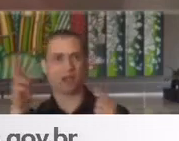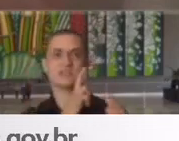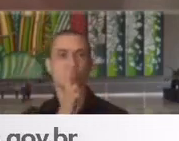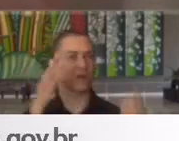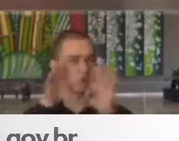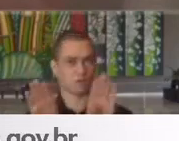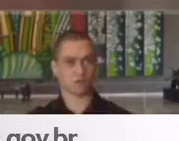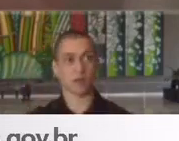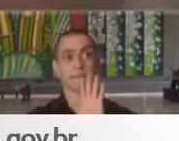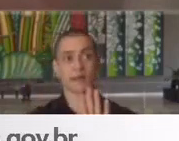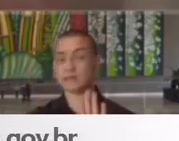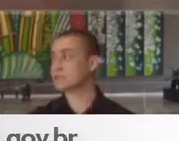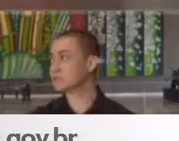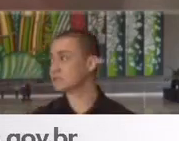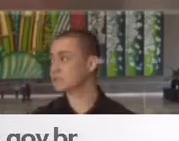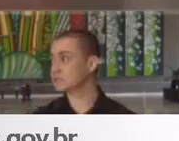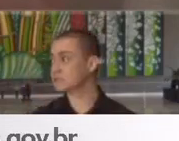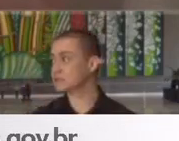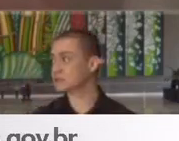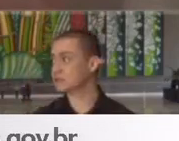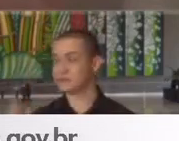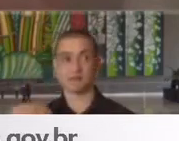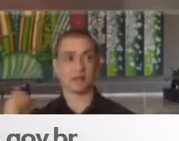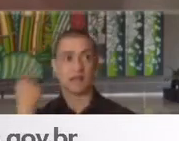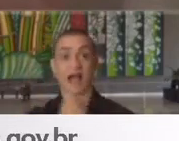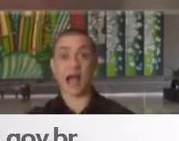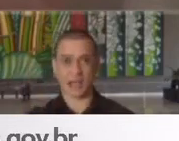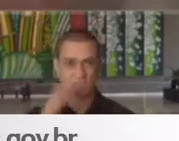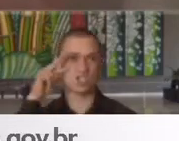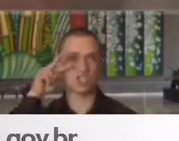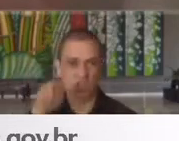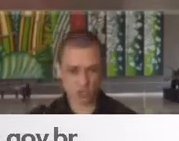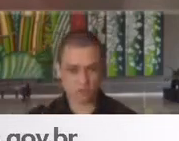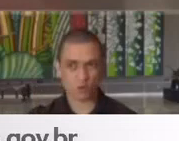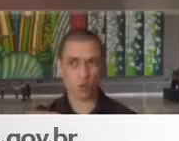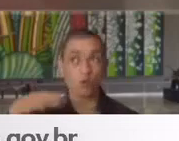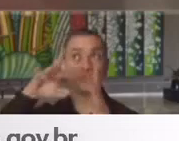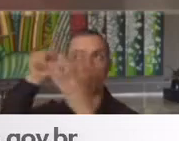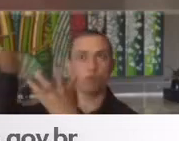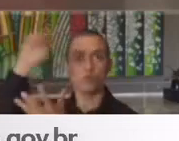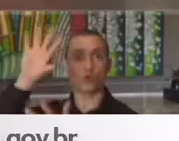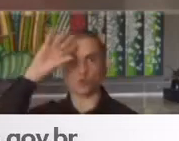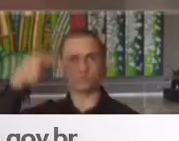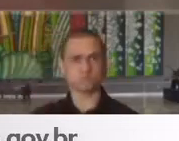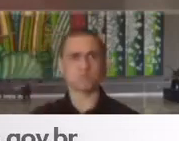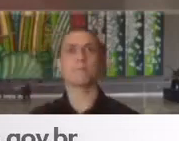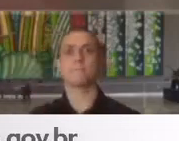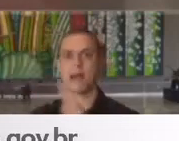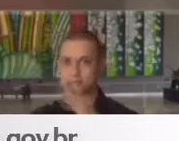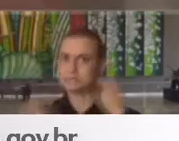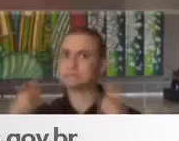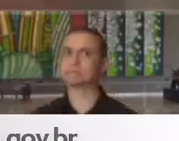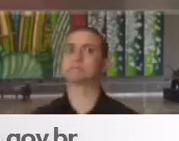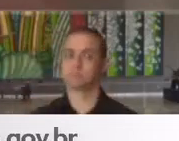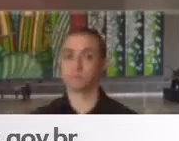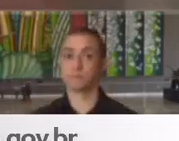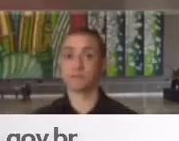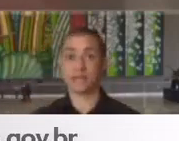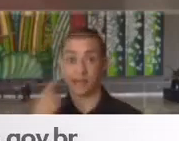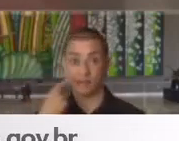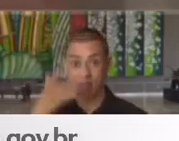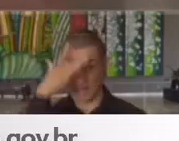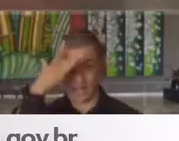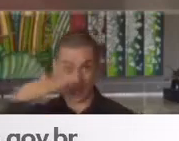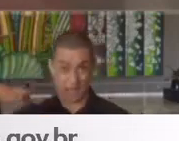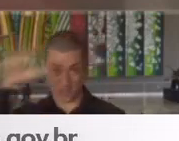Mas a gente tem visto aí, mundo afora, restrições até mais severas, né? Pergunta que a gente queria fazer: a gente sabe que as pessoas estão